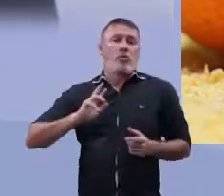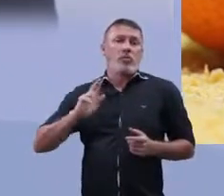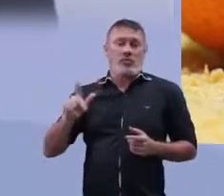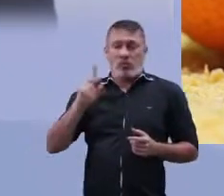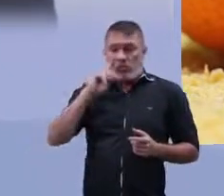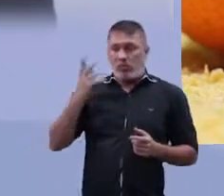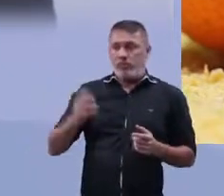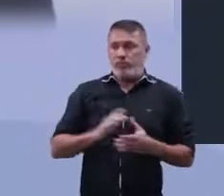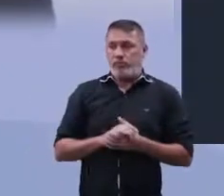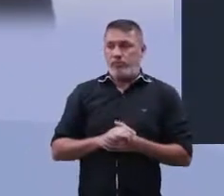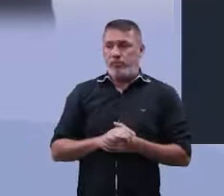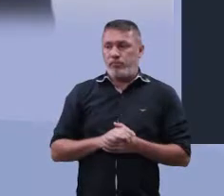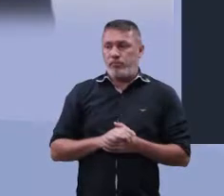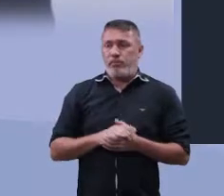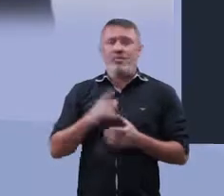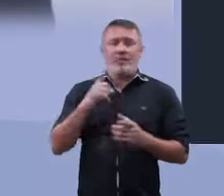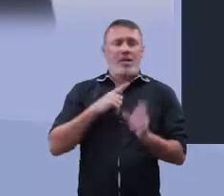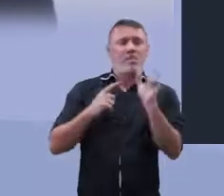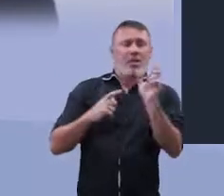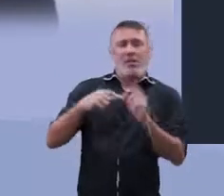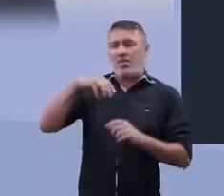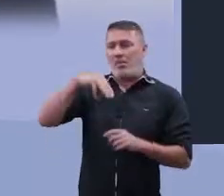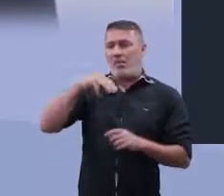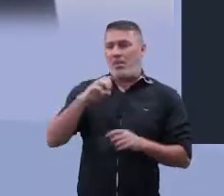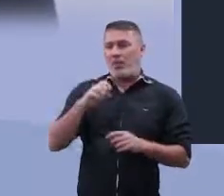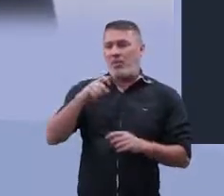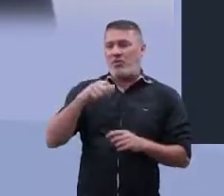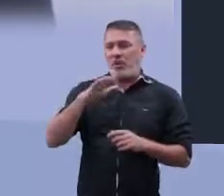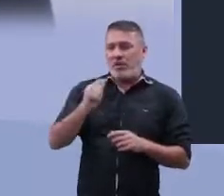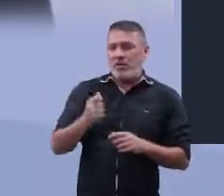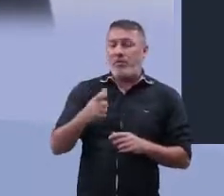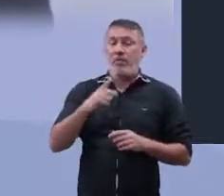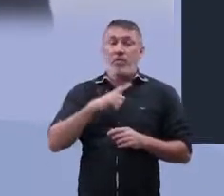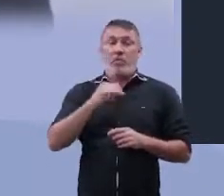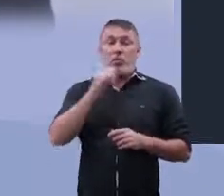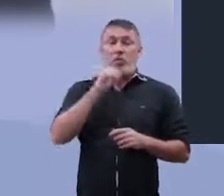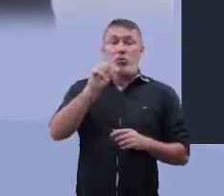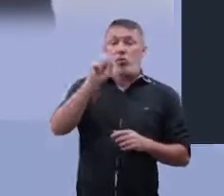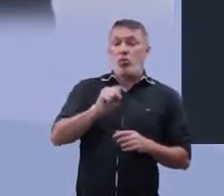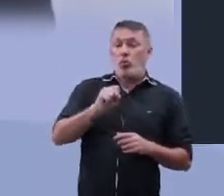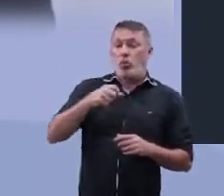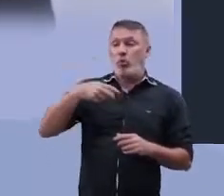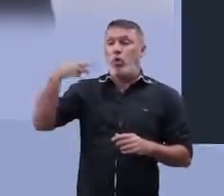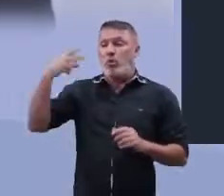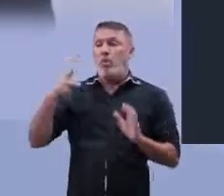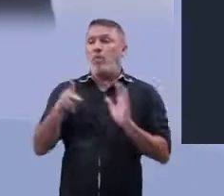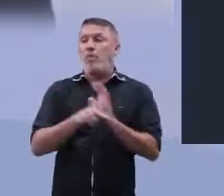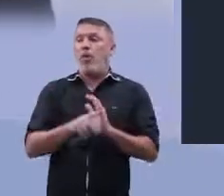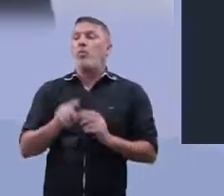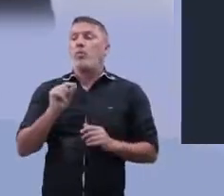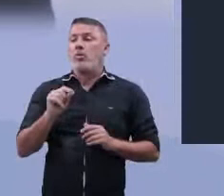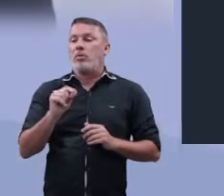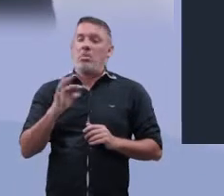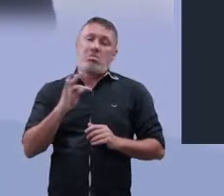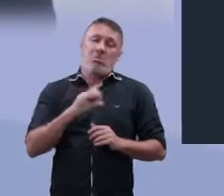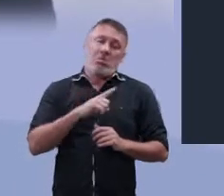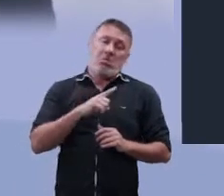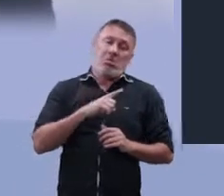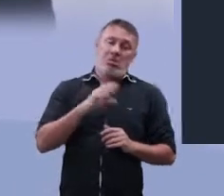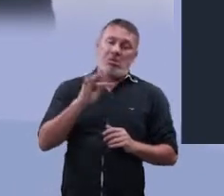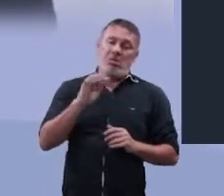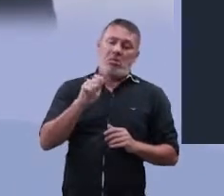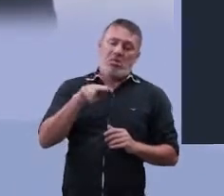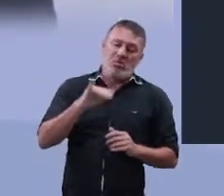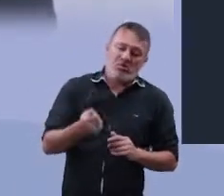região do nosso país. Por exemplo, a região sul e nordeste conhece essa fruta como